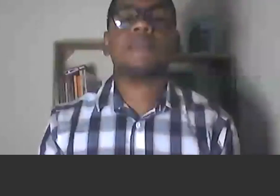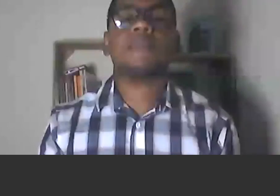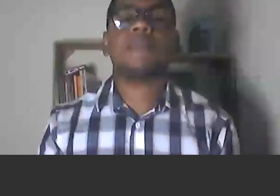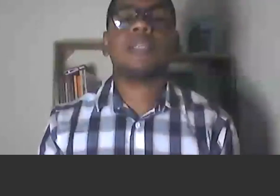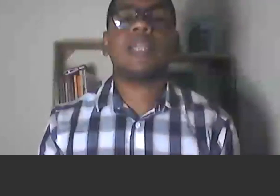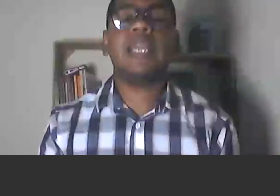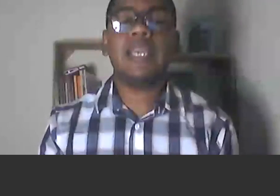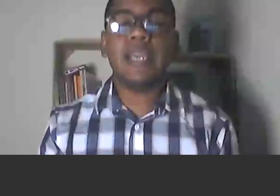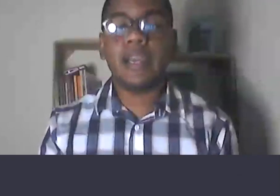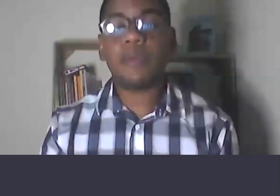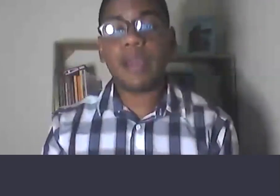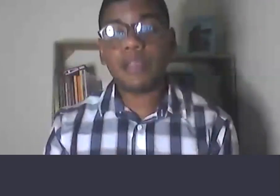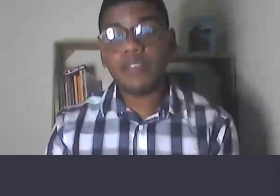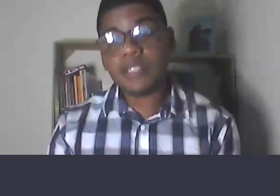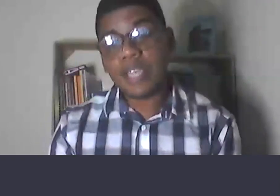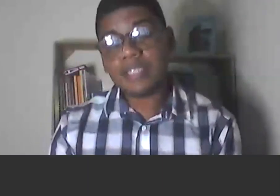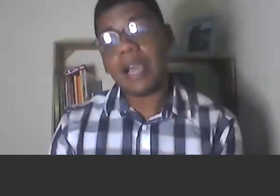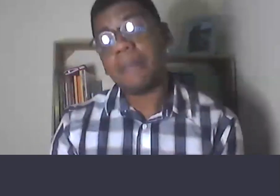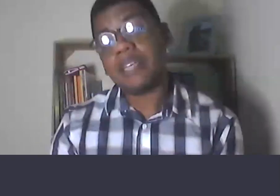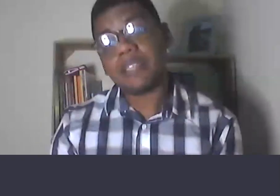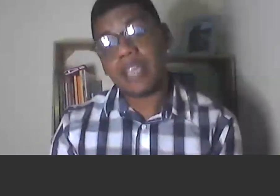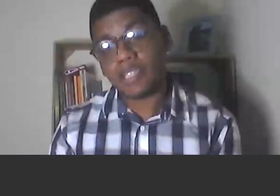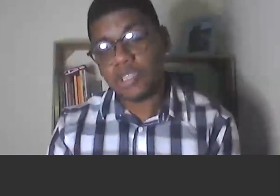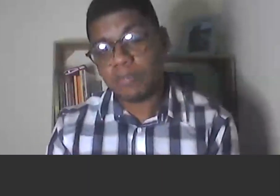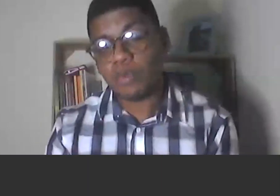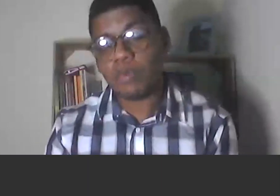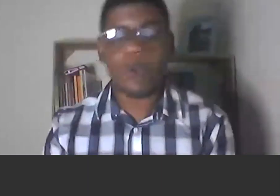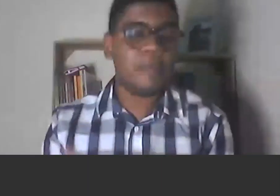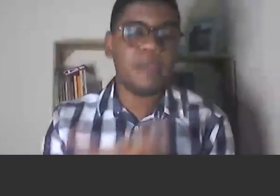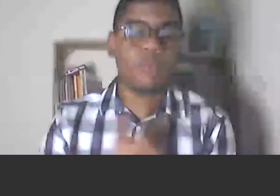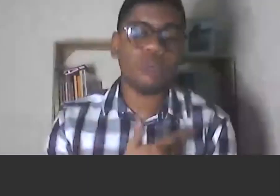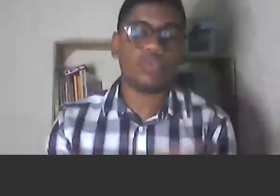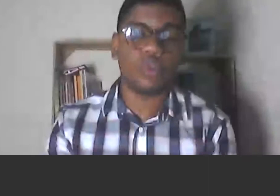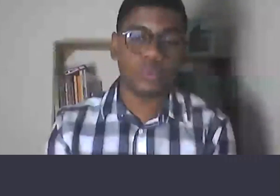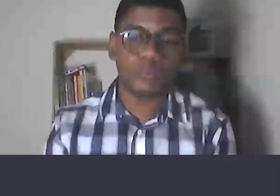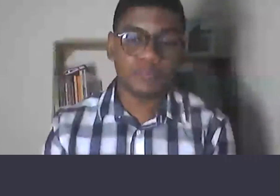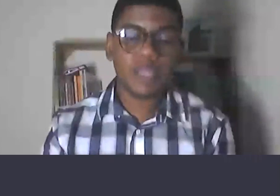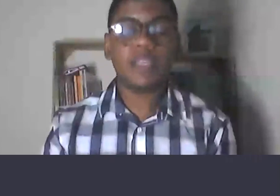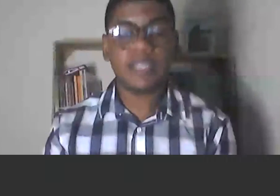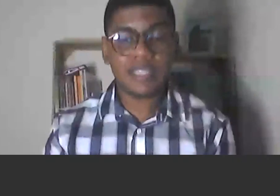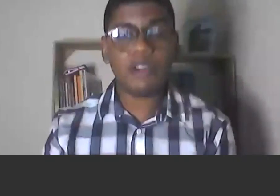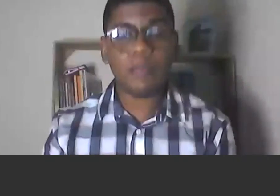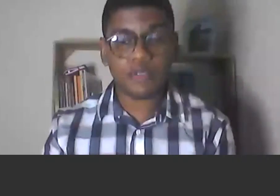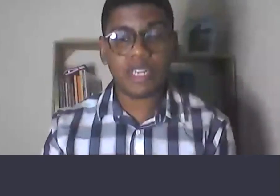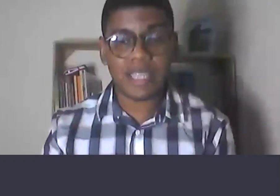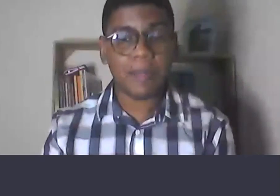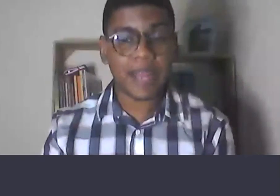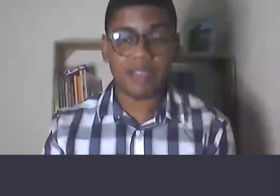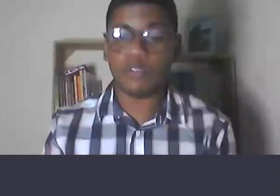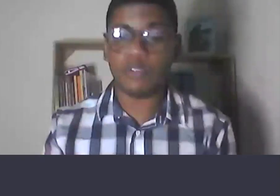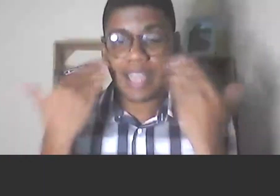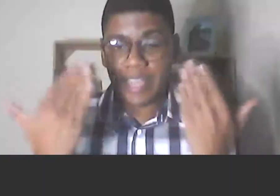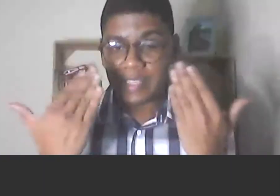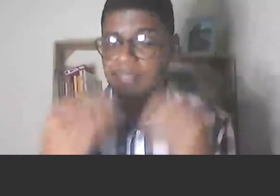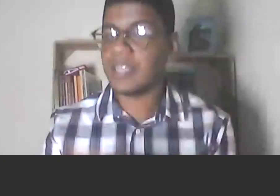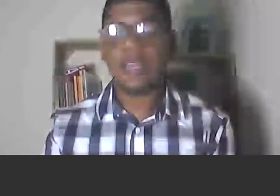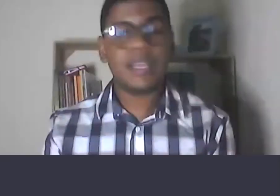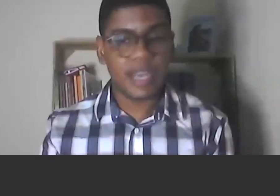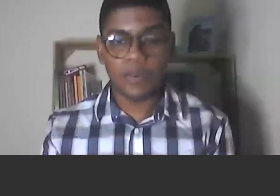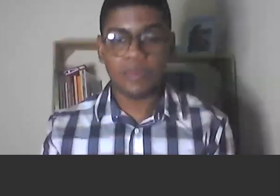assim, Lia, eu quero que você se apresente para um amigo meu surdo. Que sinal eu posso utilizar para ela? Vou